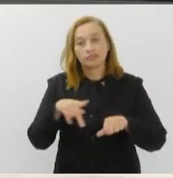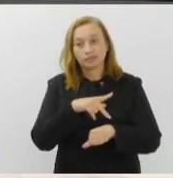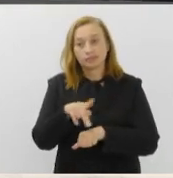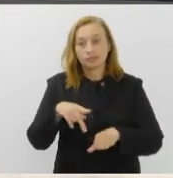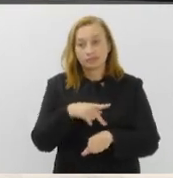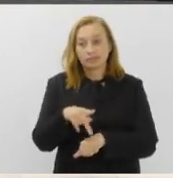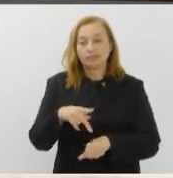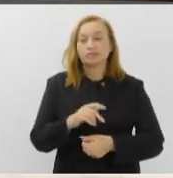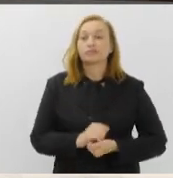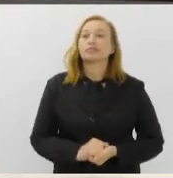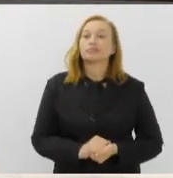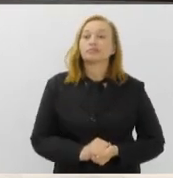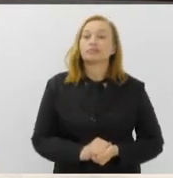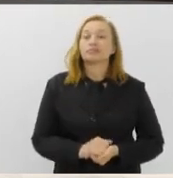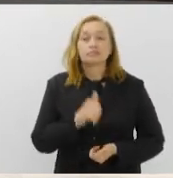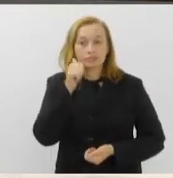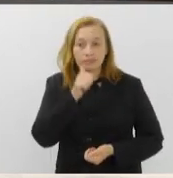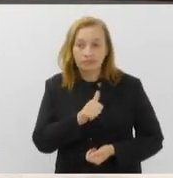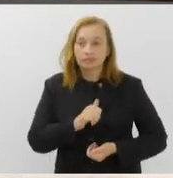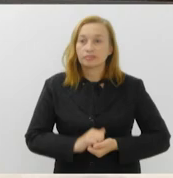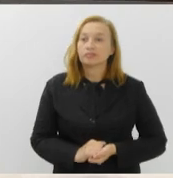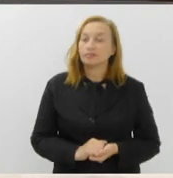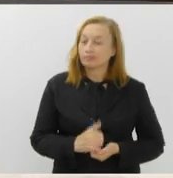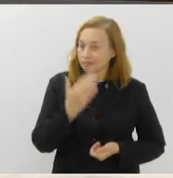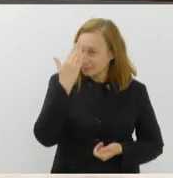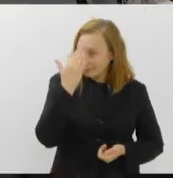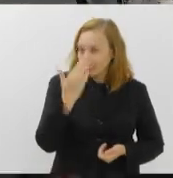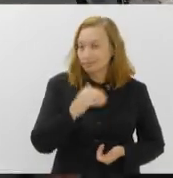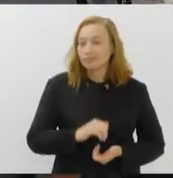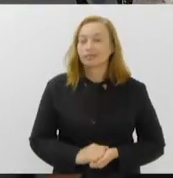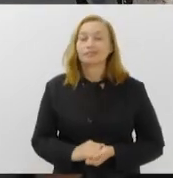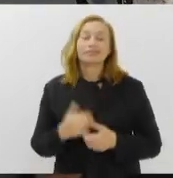e, sobretudo, das mulheres. Obrigada.